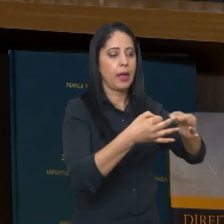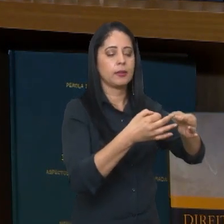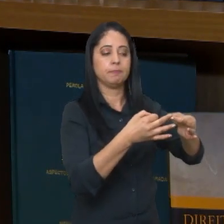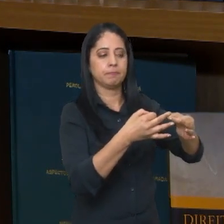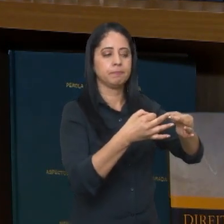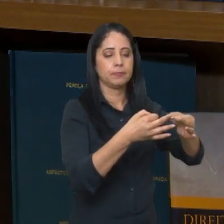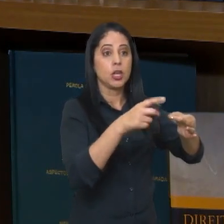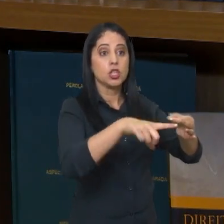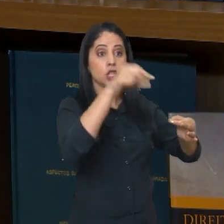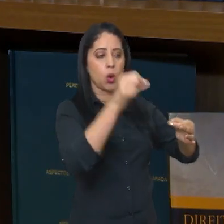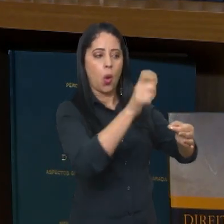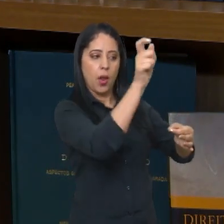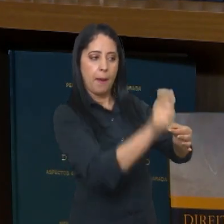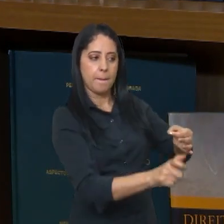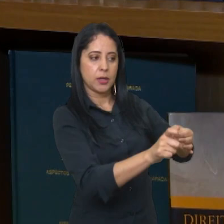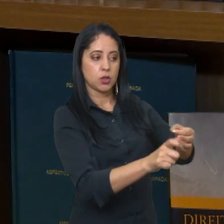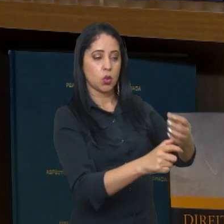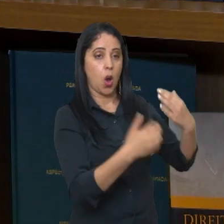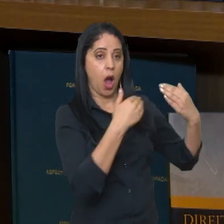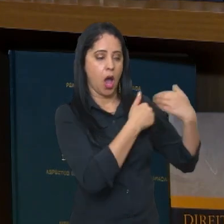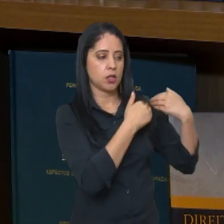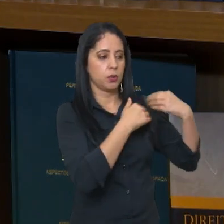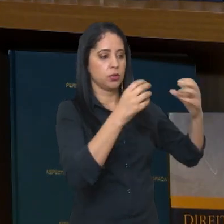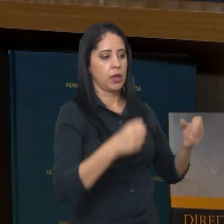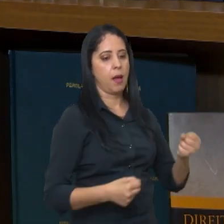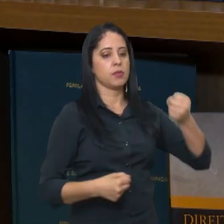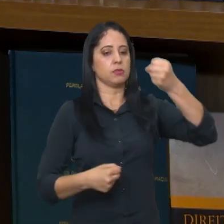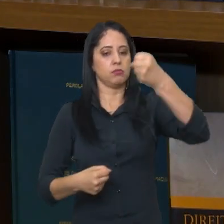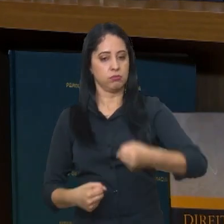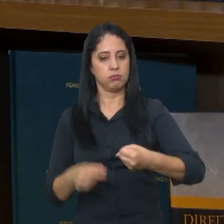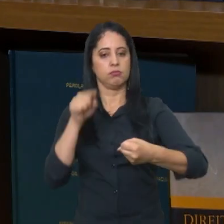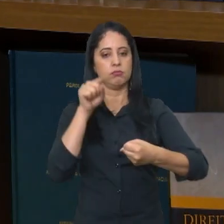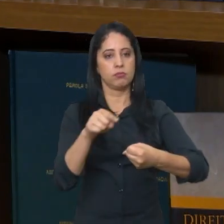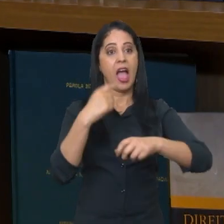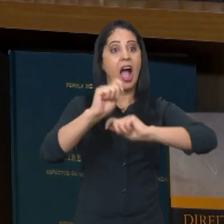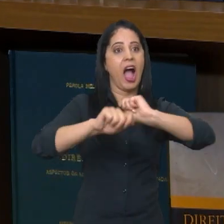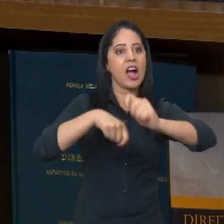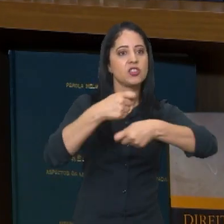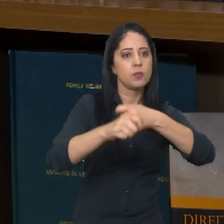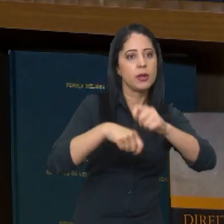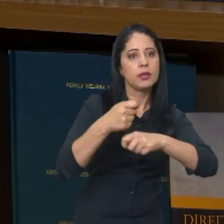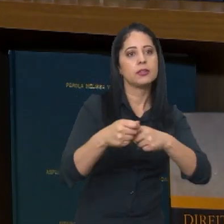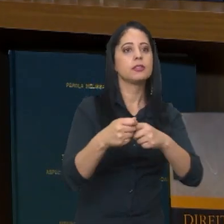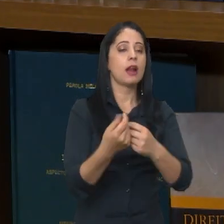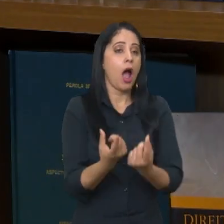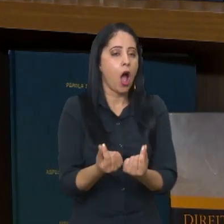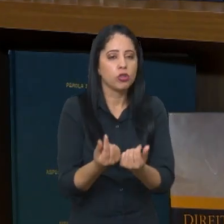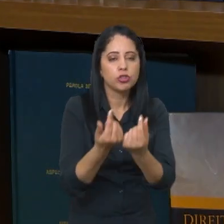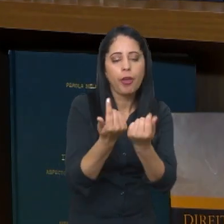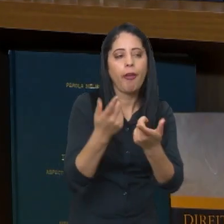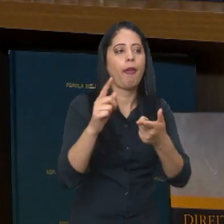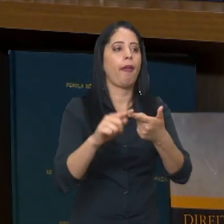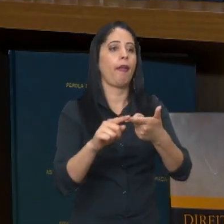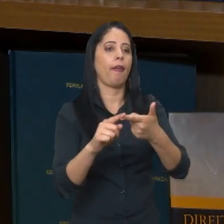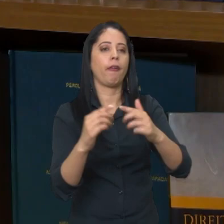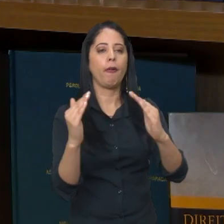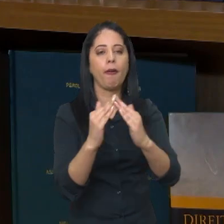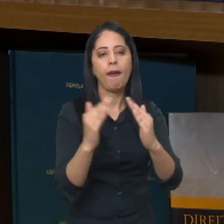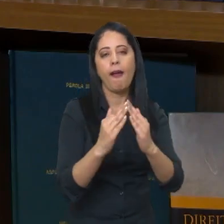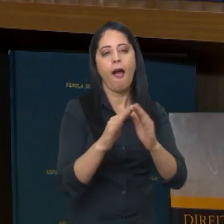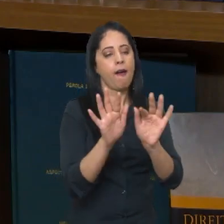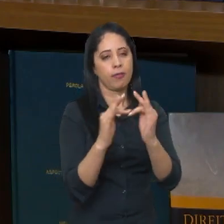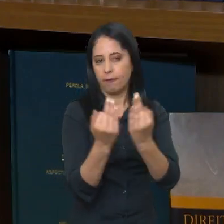pessoa responsável pela gestão, principalmente financeira, daquela pessoa que está com Alzheimer